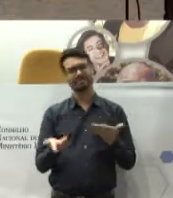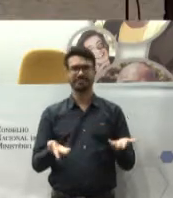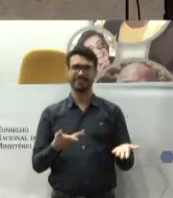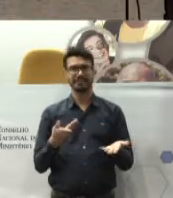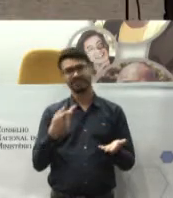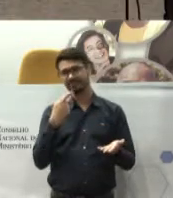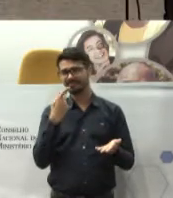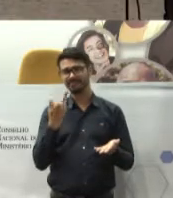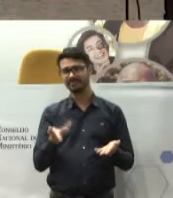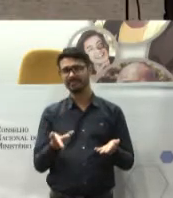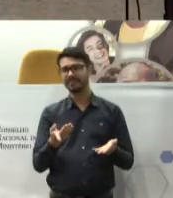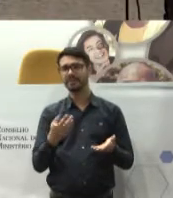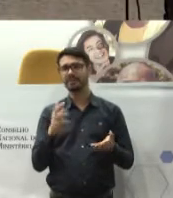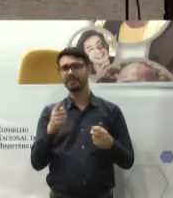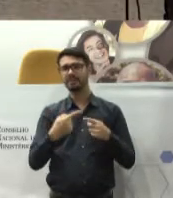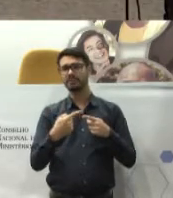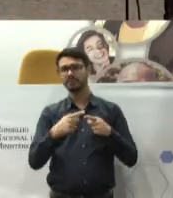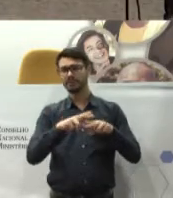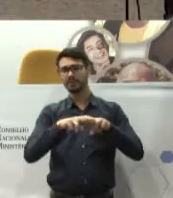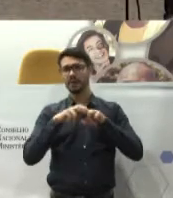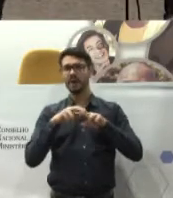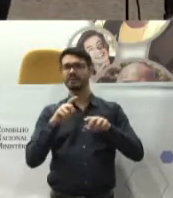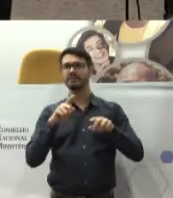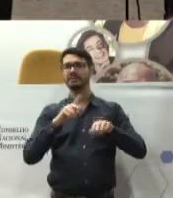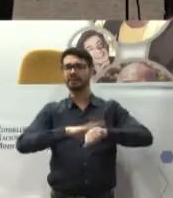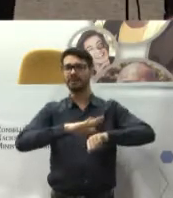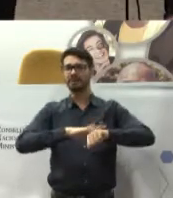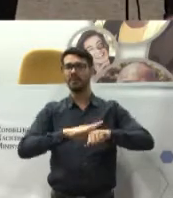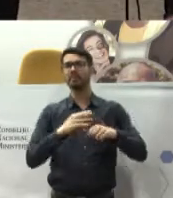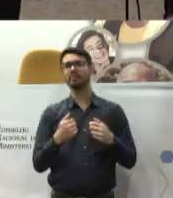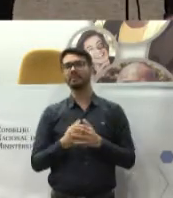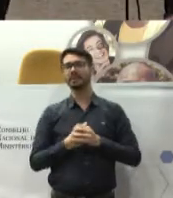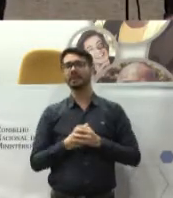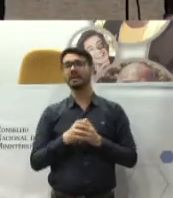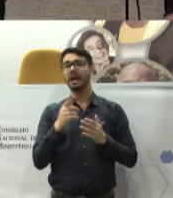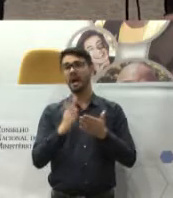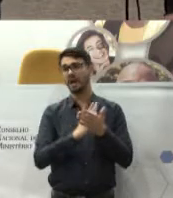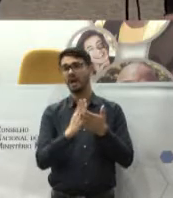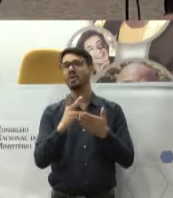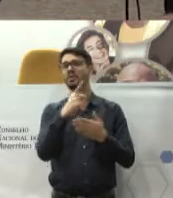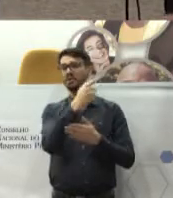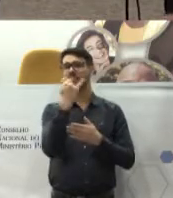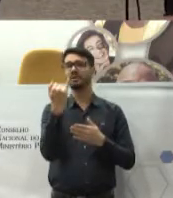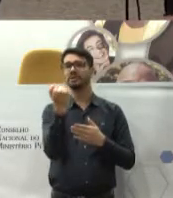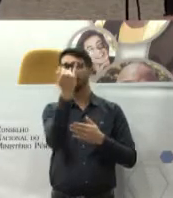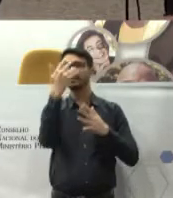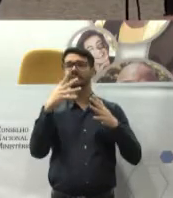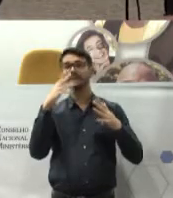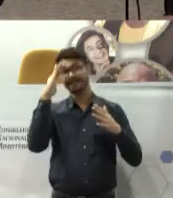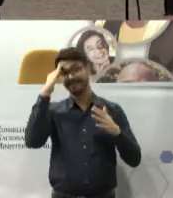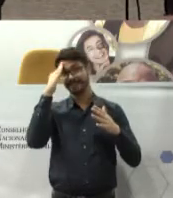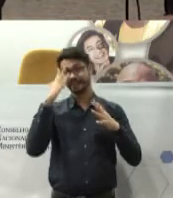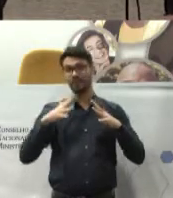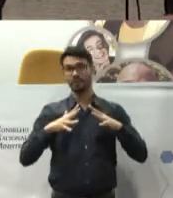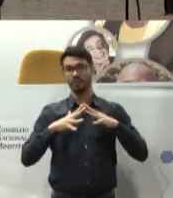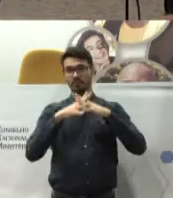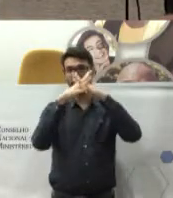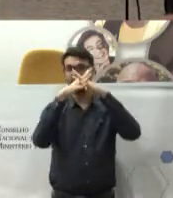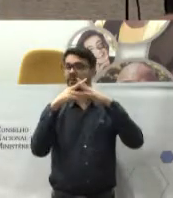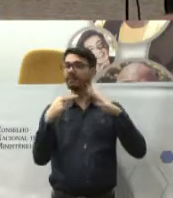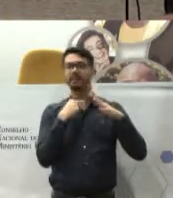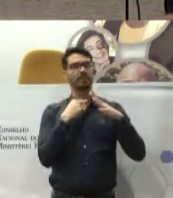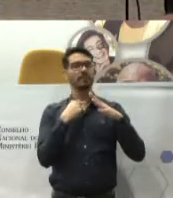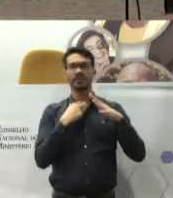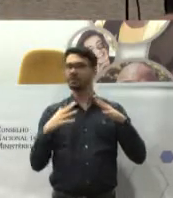mas foi um esforço, pelo menos, de pensar a respeito que eu lhes trago. Em alguns momentos, há conflito nessa relação. Não pode haver conflito